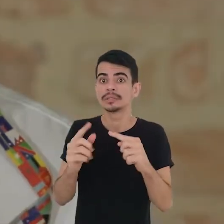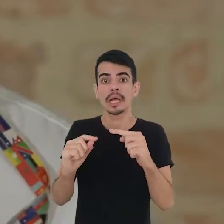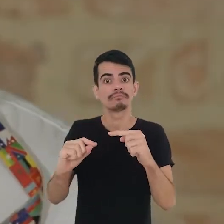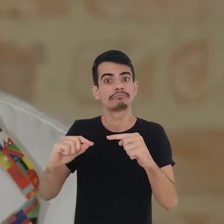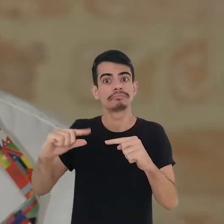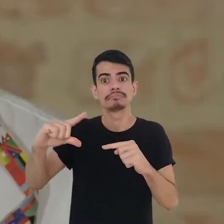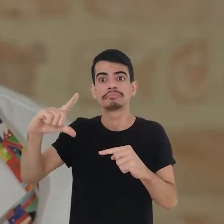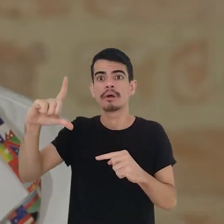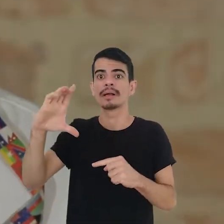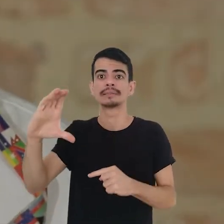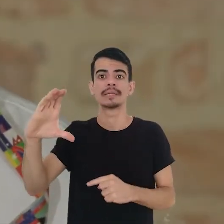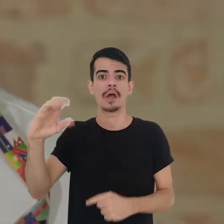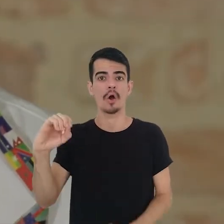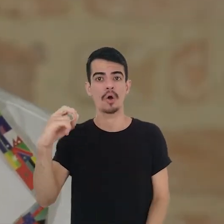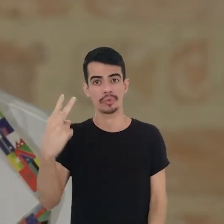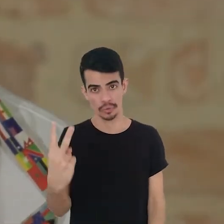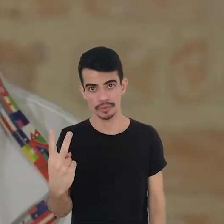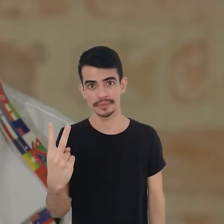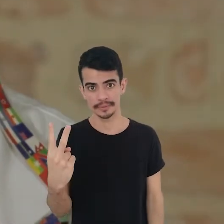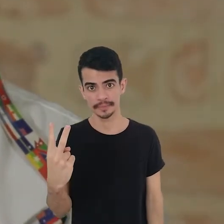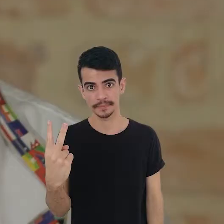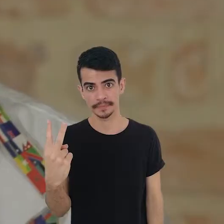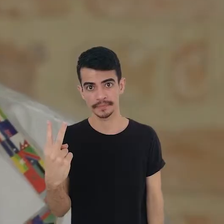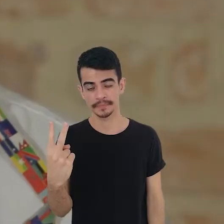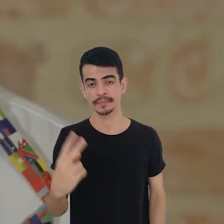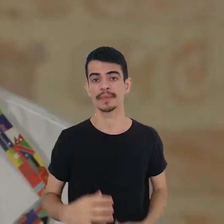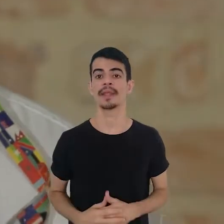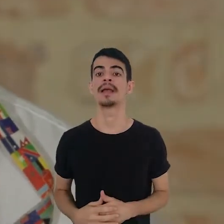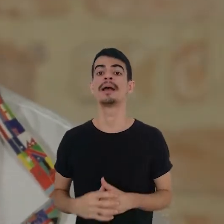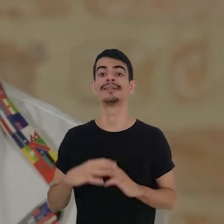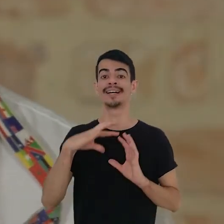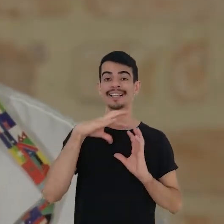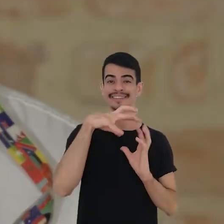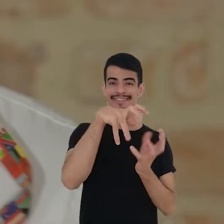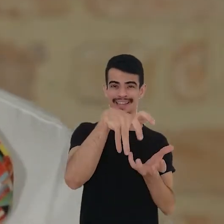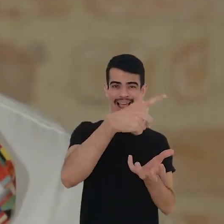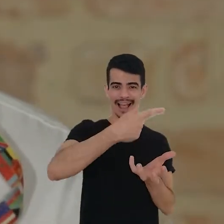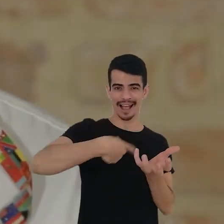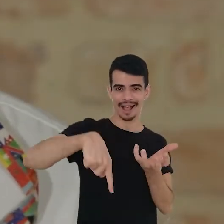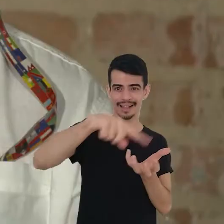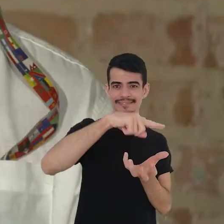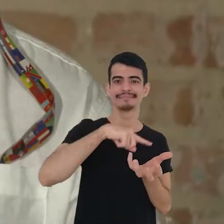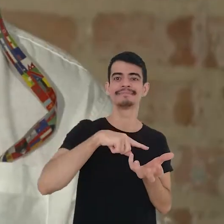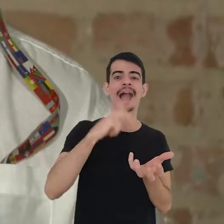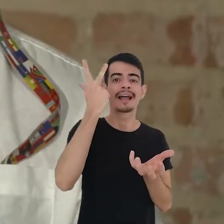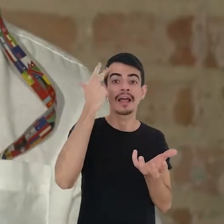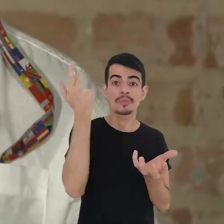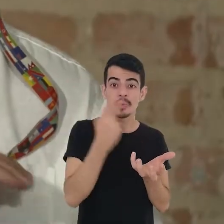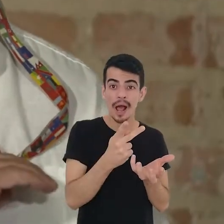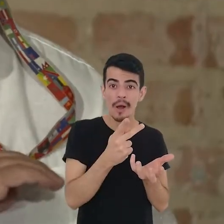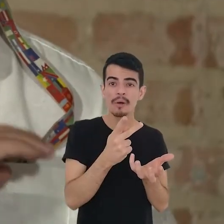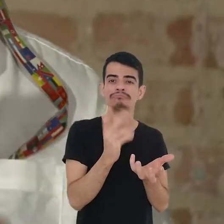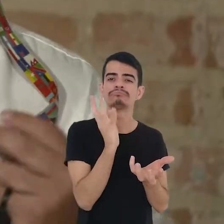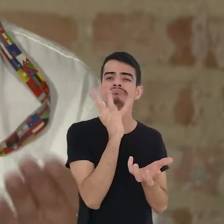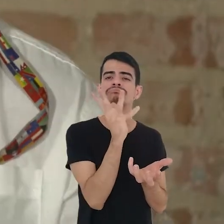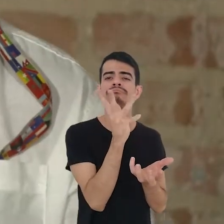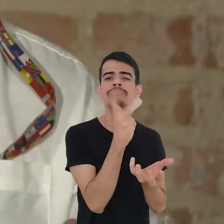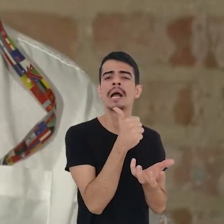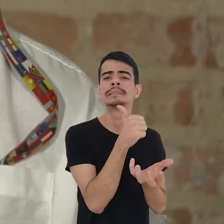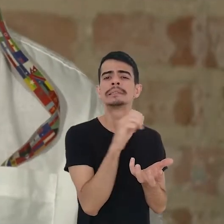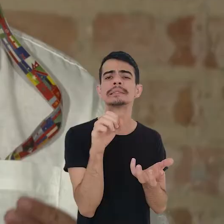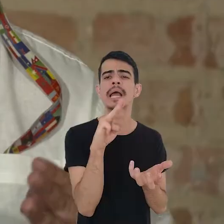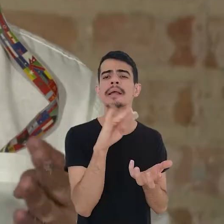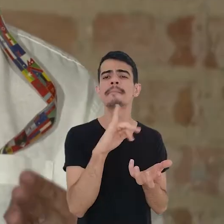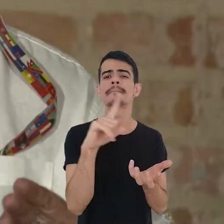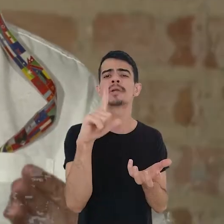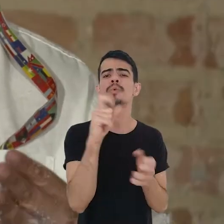todo o processo orbital por trás, conseguiu fazer isso em 100 mil anos. Então, o que nós estamos